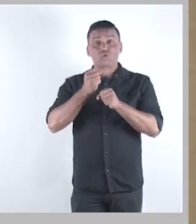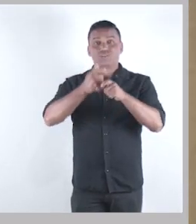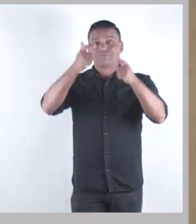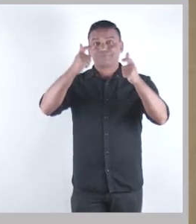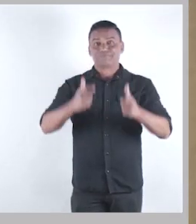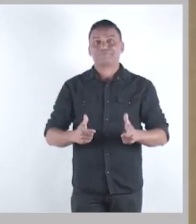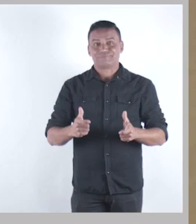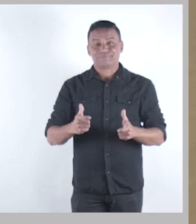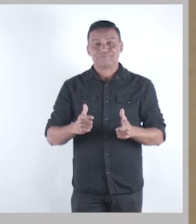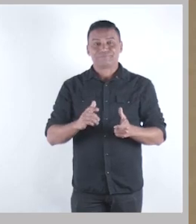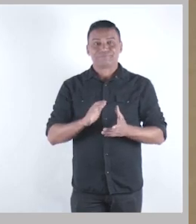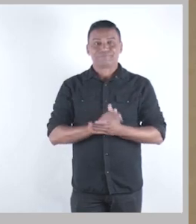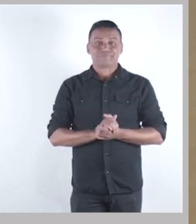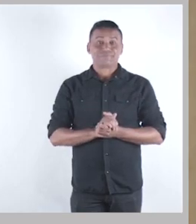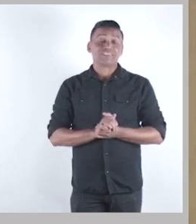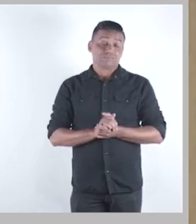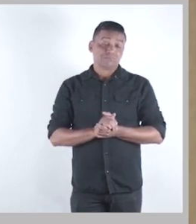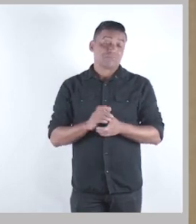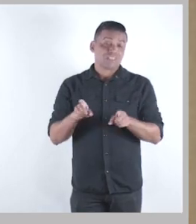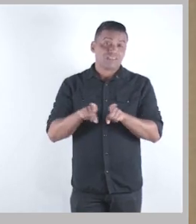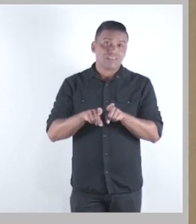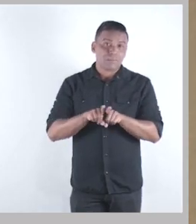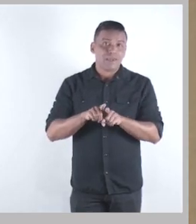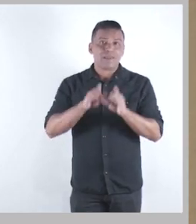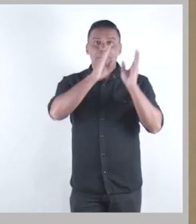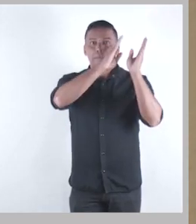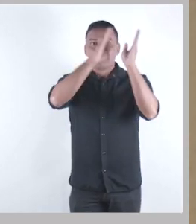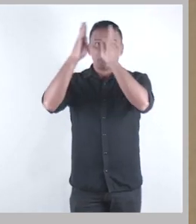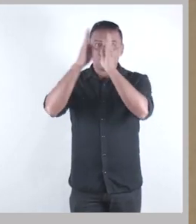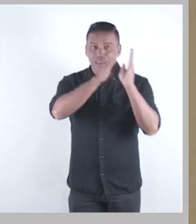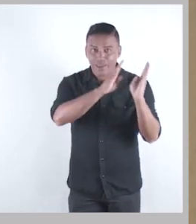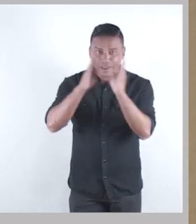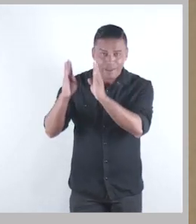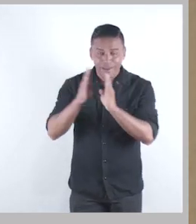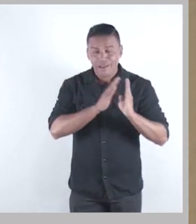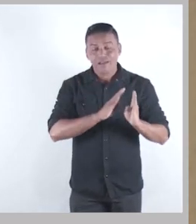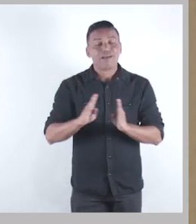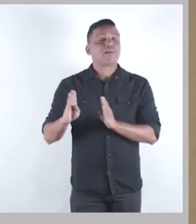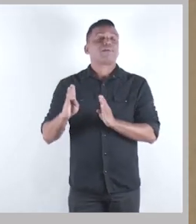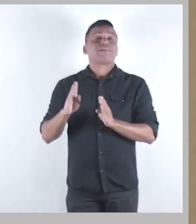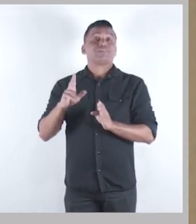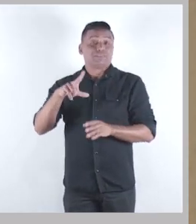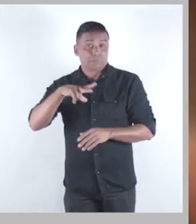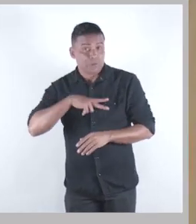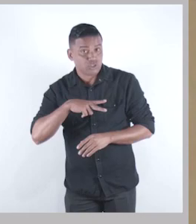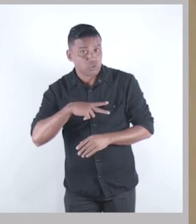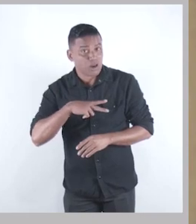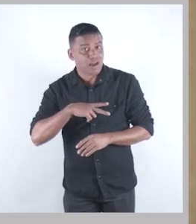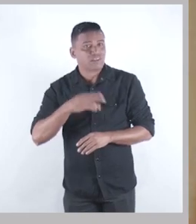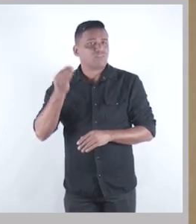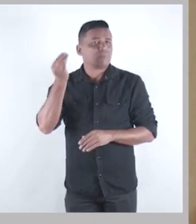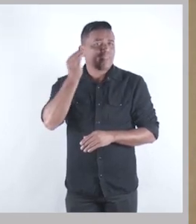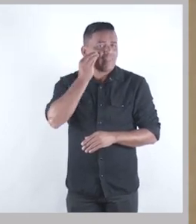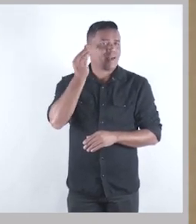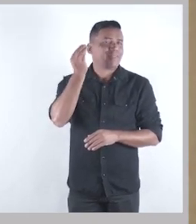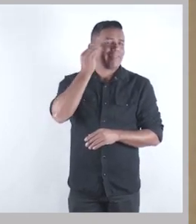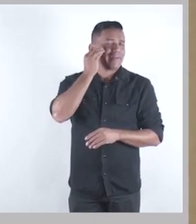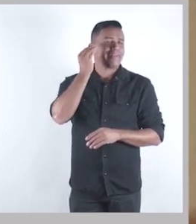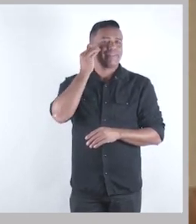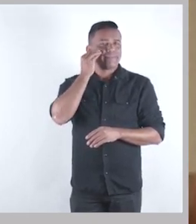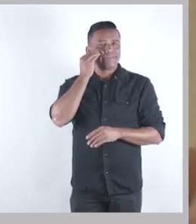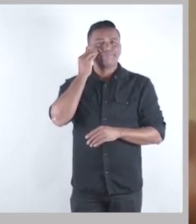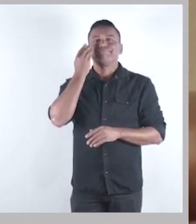com o apetrachamento. Inclusive algumas bibliotecas privadas. Então, vamos tentando, desta